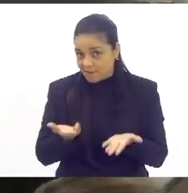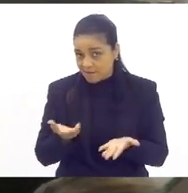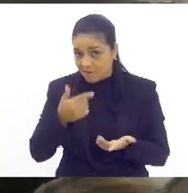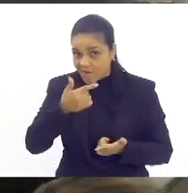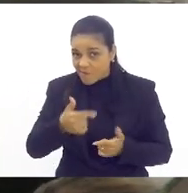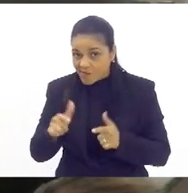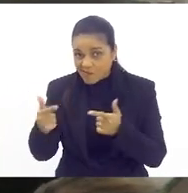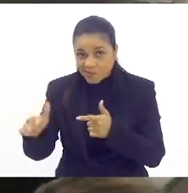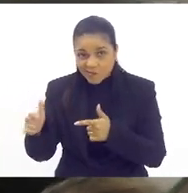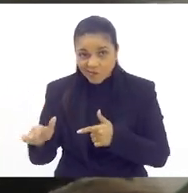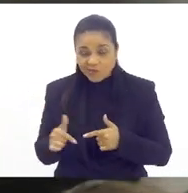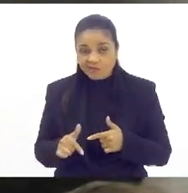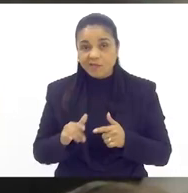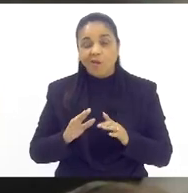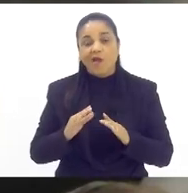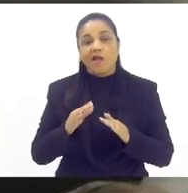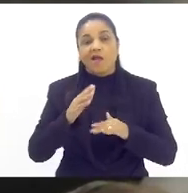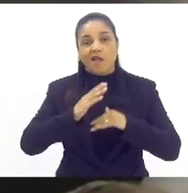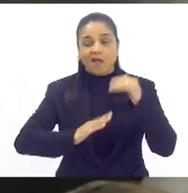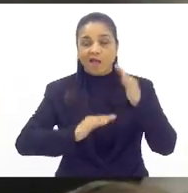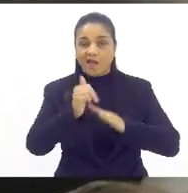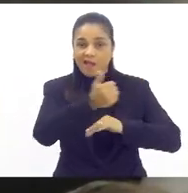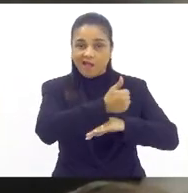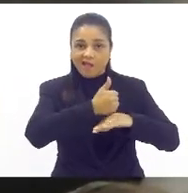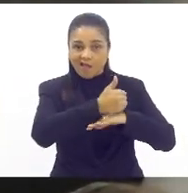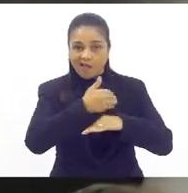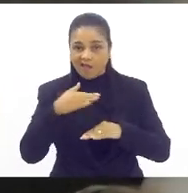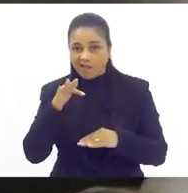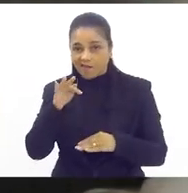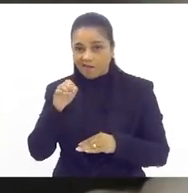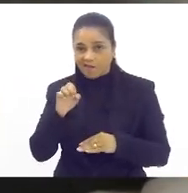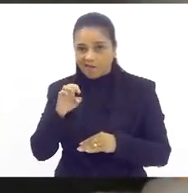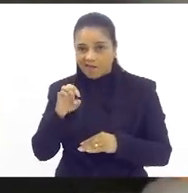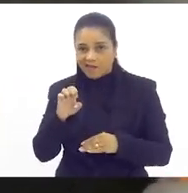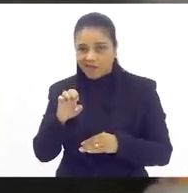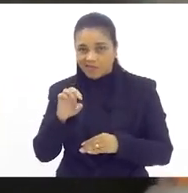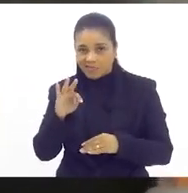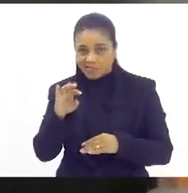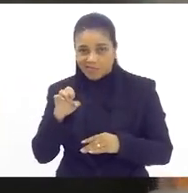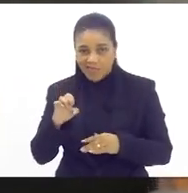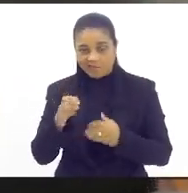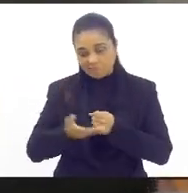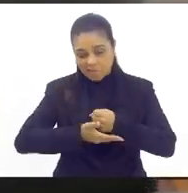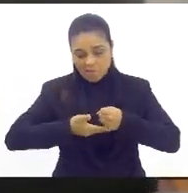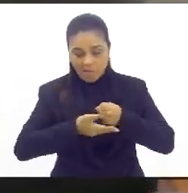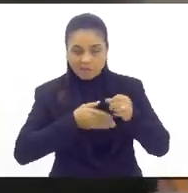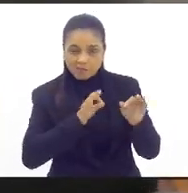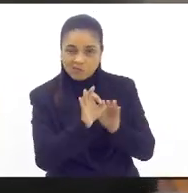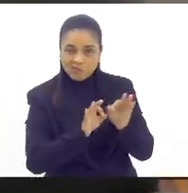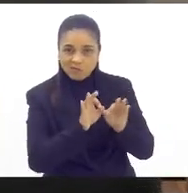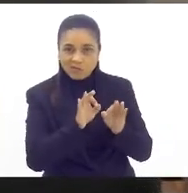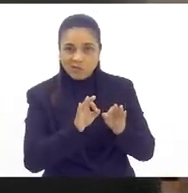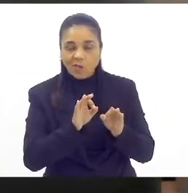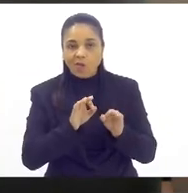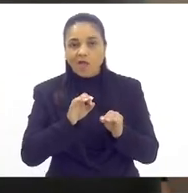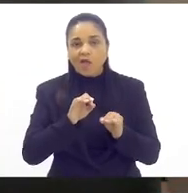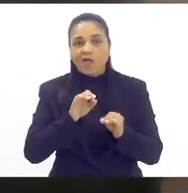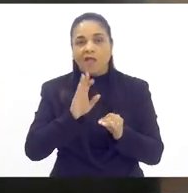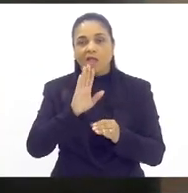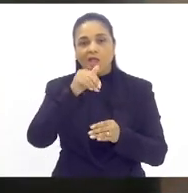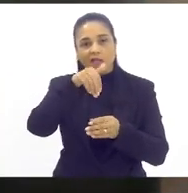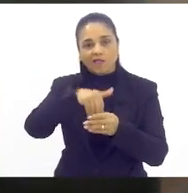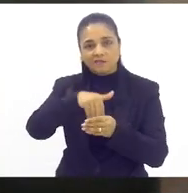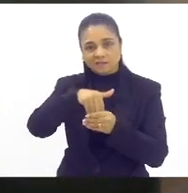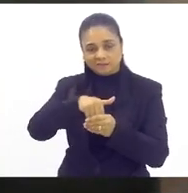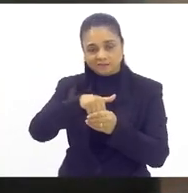a categoria da Faetec se organizou sim pela base e elegeu a direção do